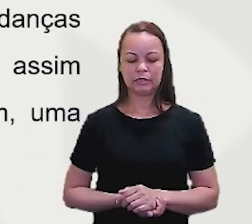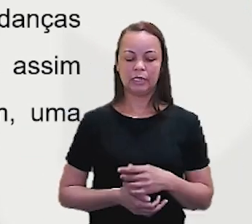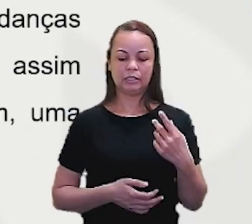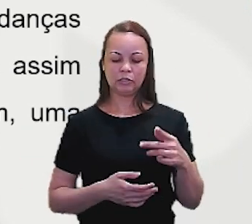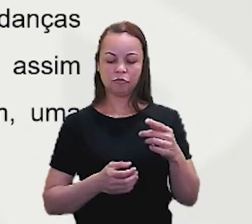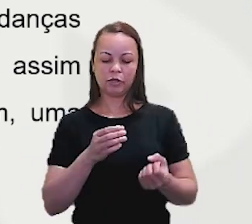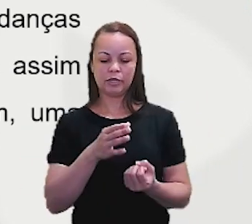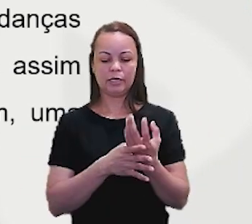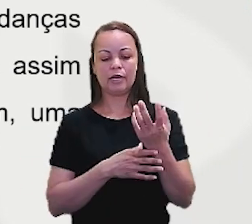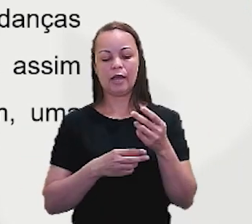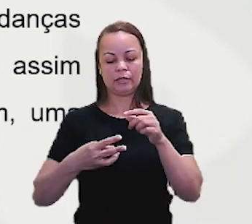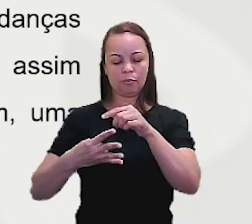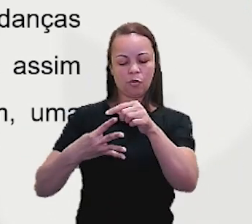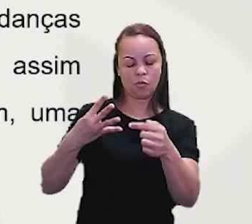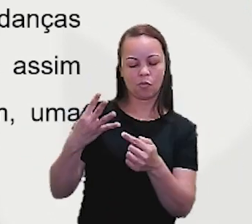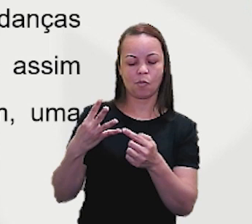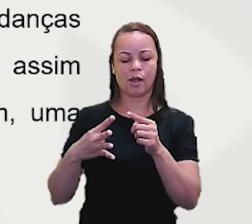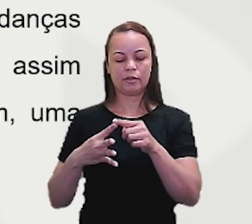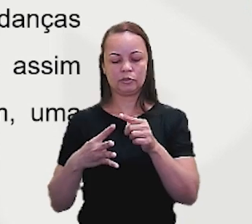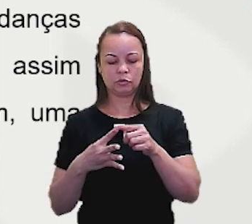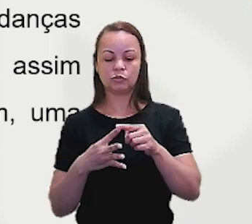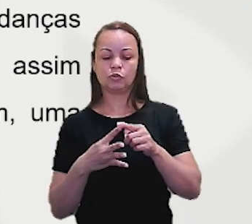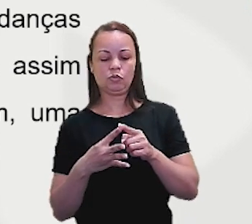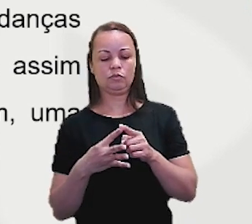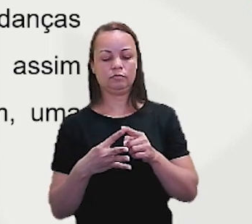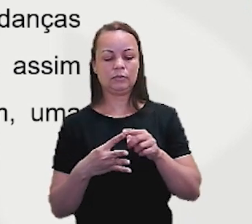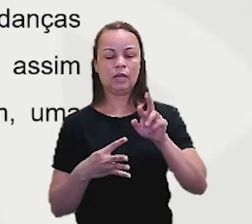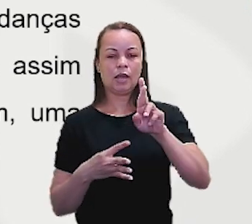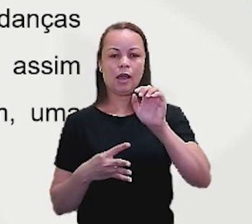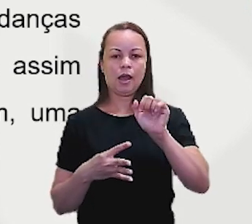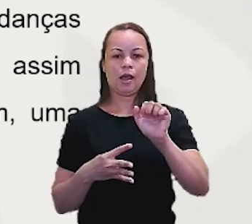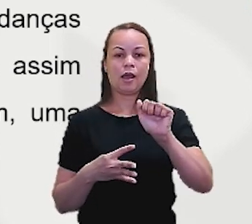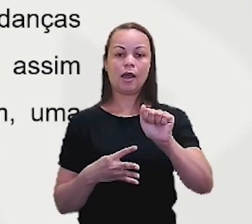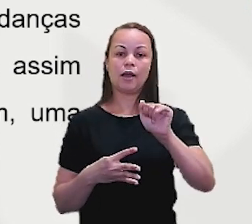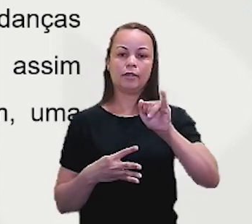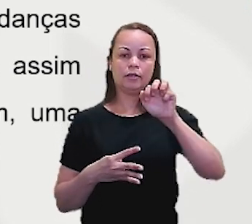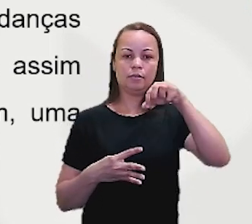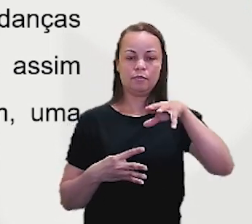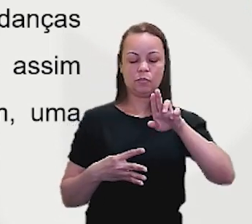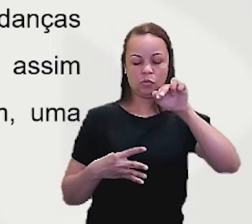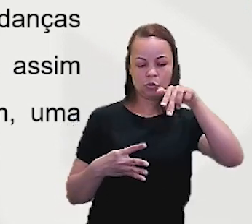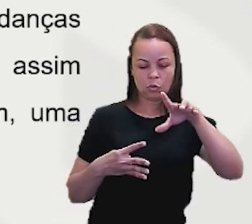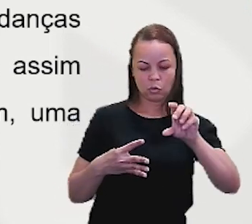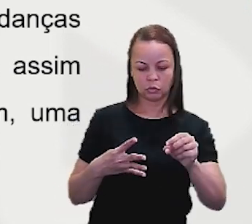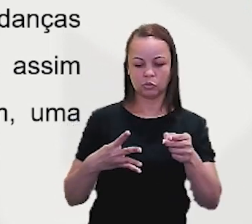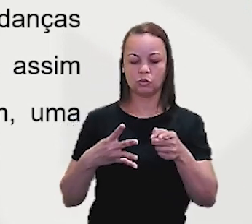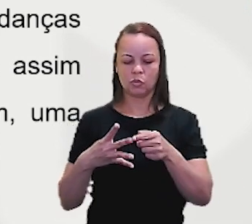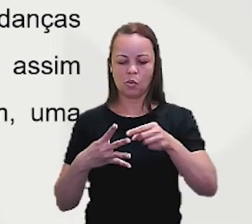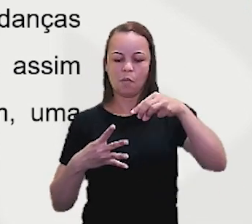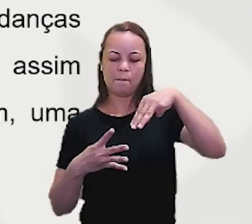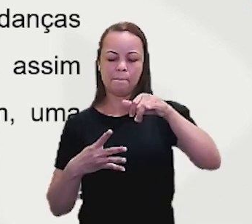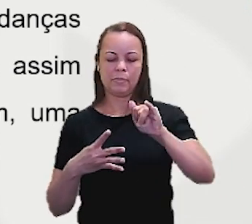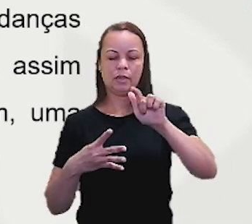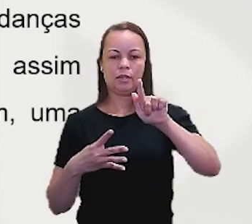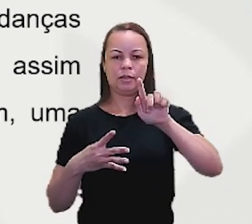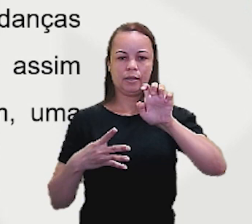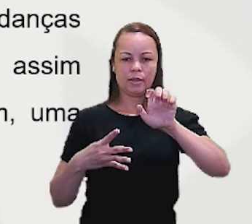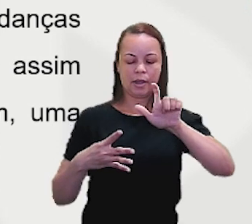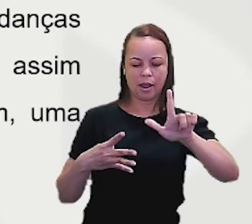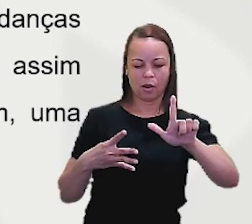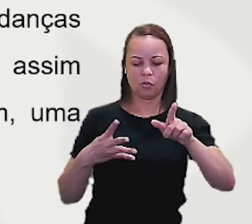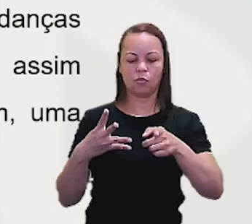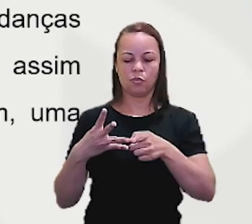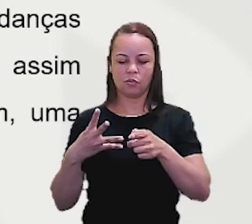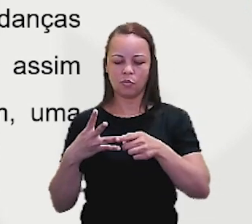Mendes, Miguel Lemos e Manuel Pereira. Desculpem, Manuel Pereira Reis e Décio Vilares.